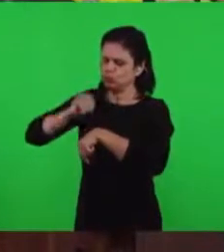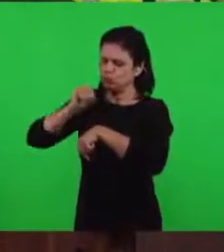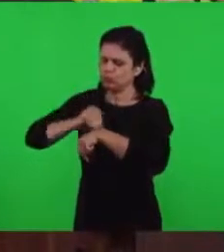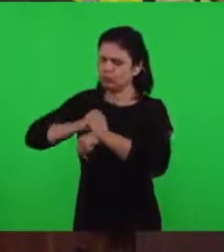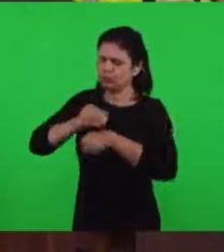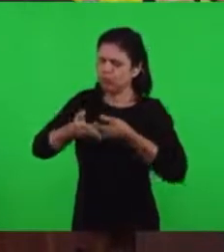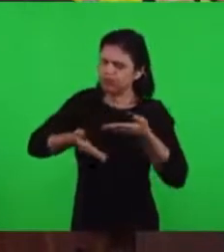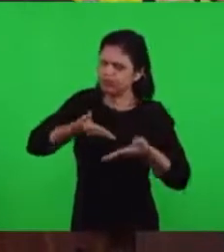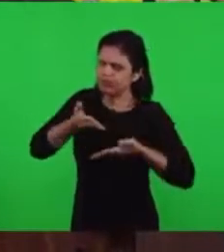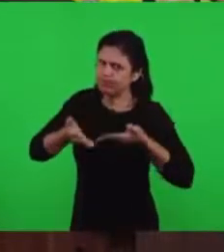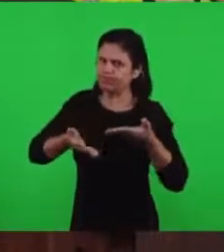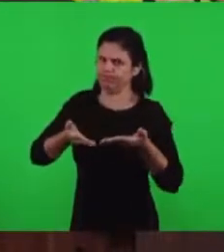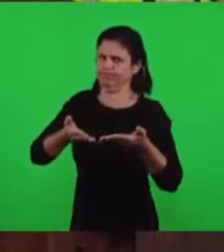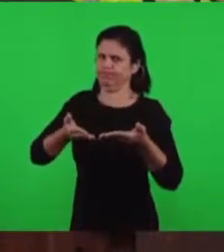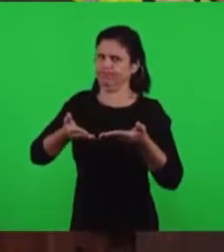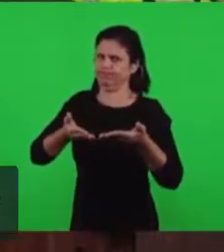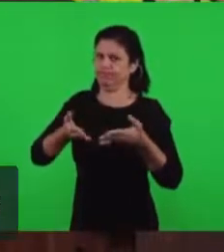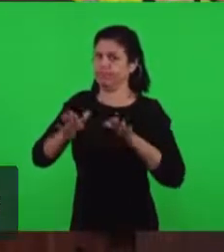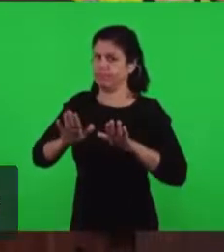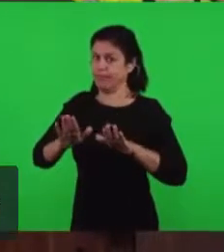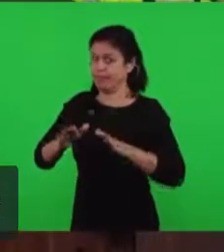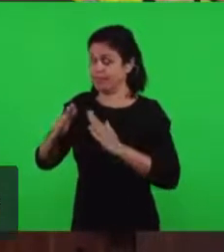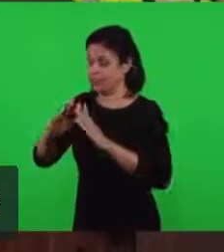em volta